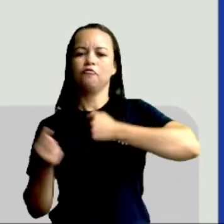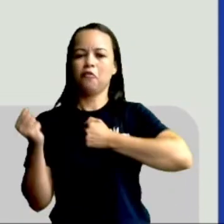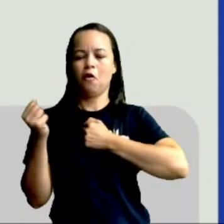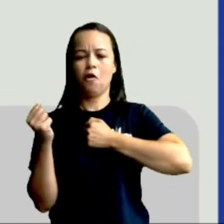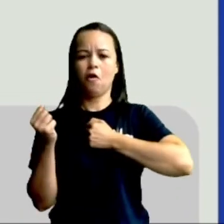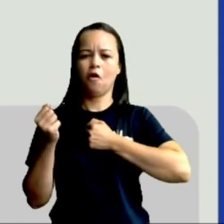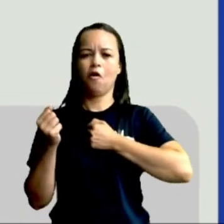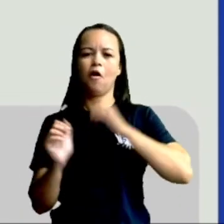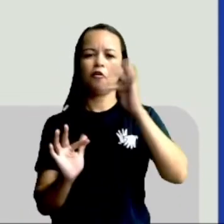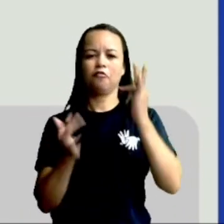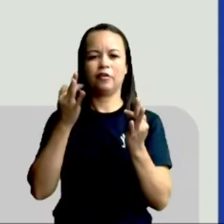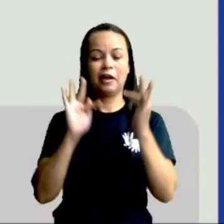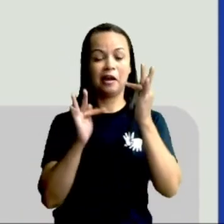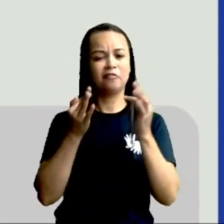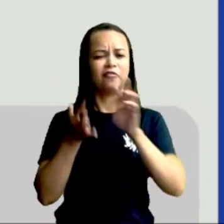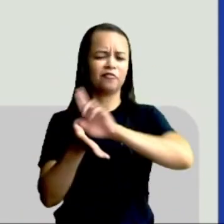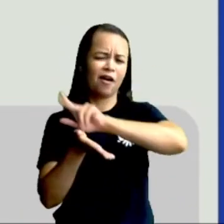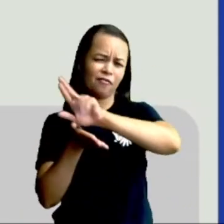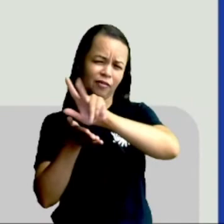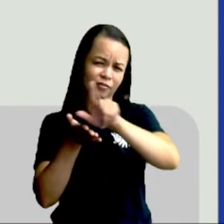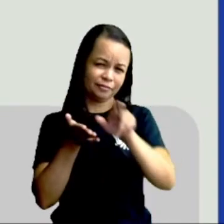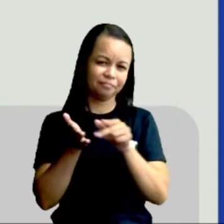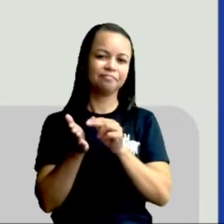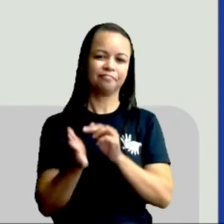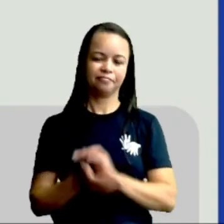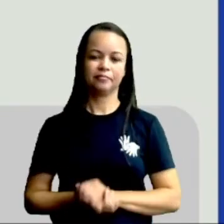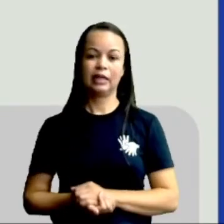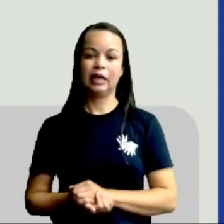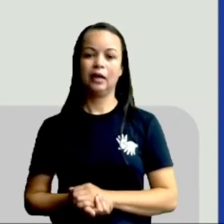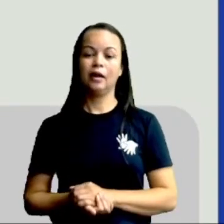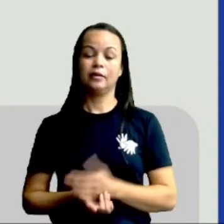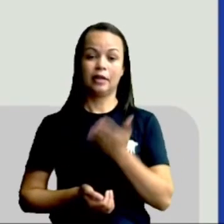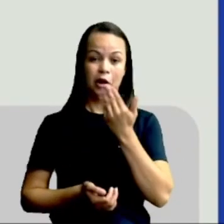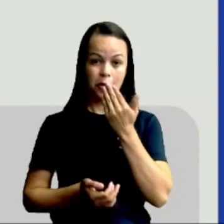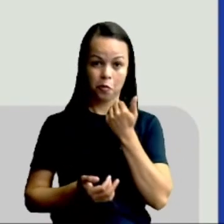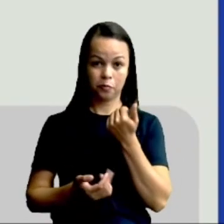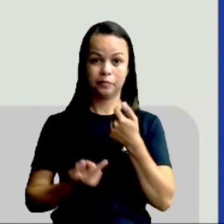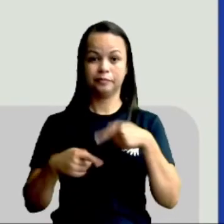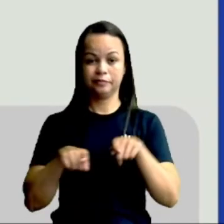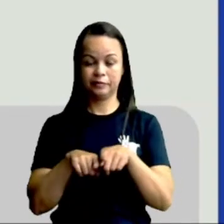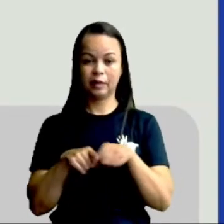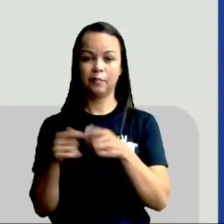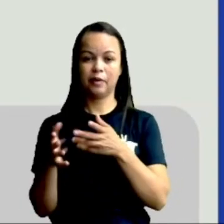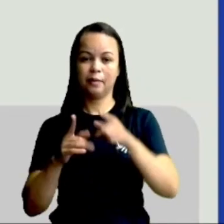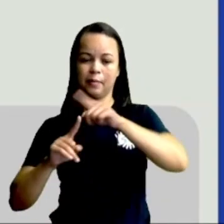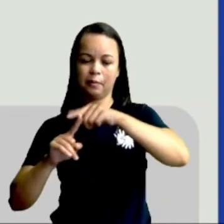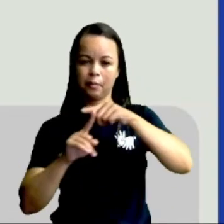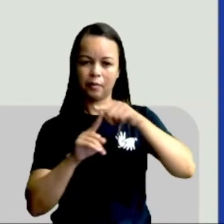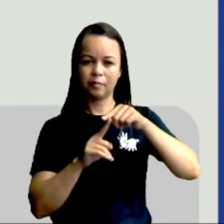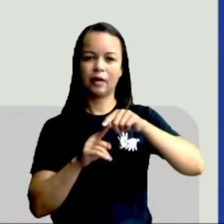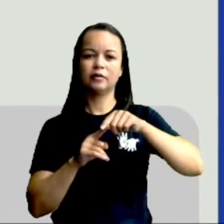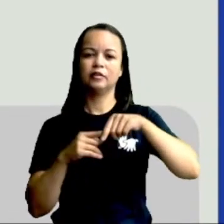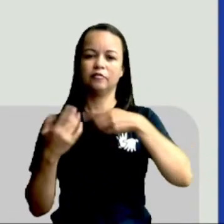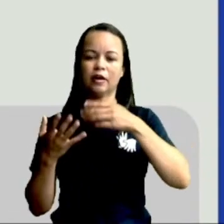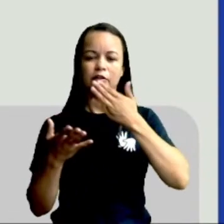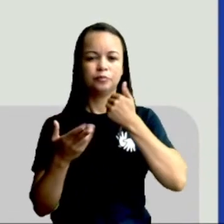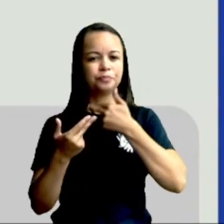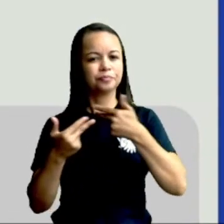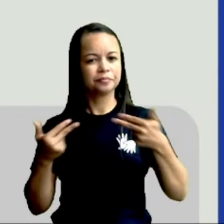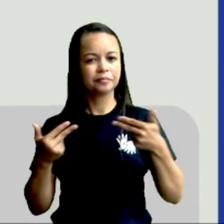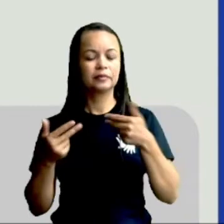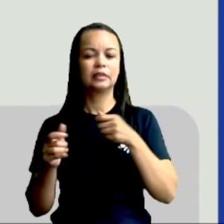axé, frevo e tantos outros. Na culinária, destacam-se pratos típicos, como